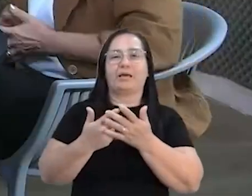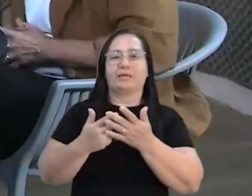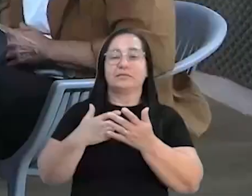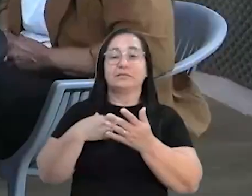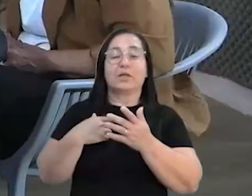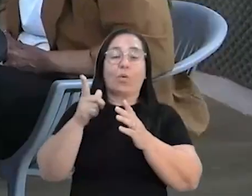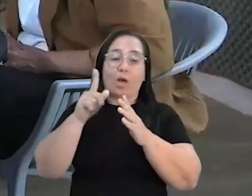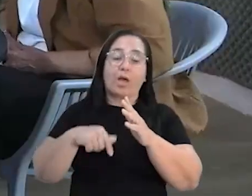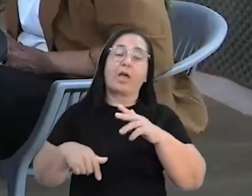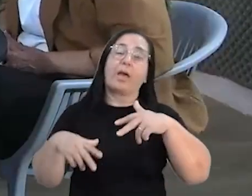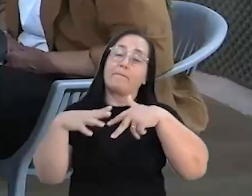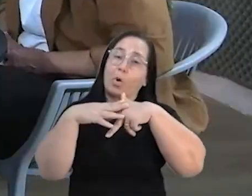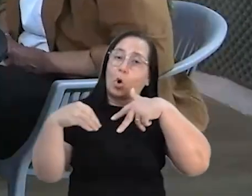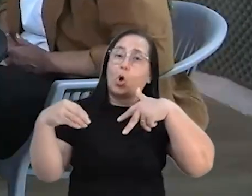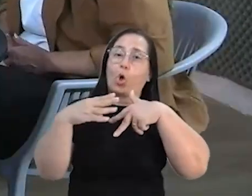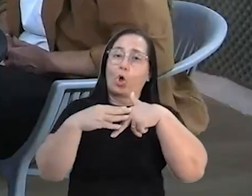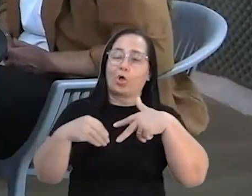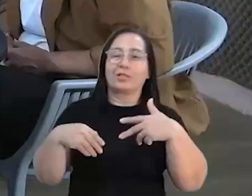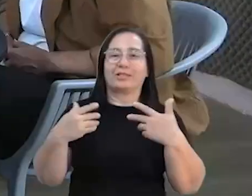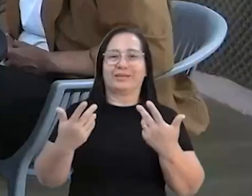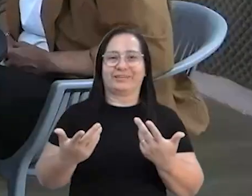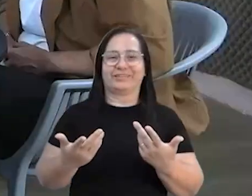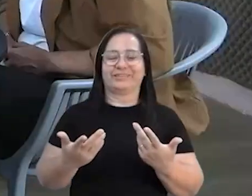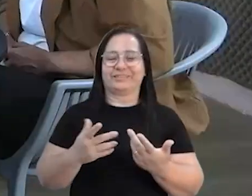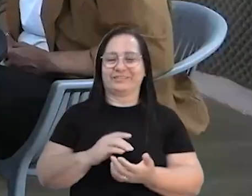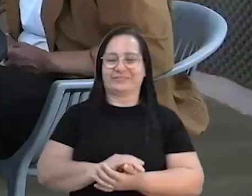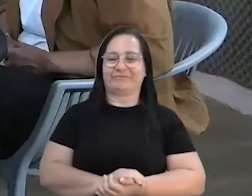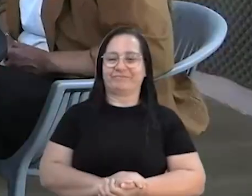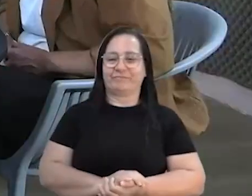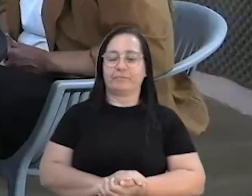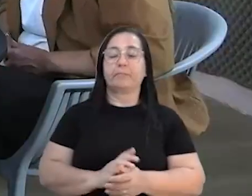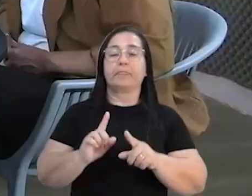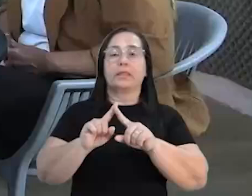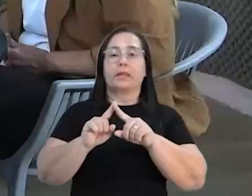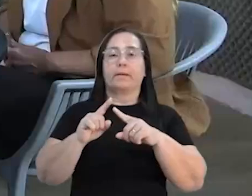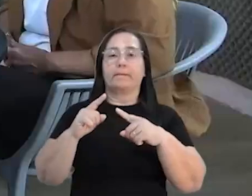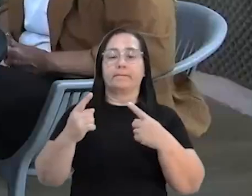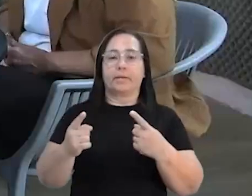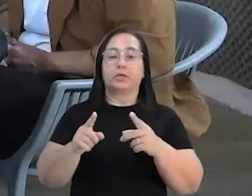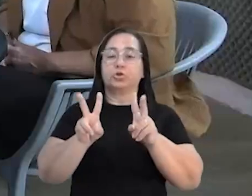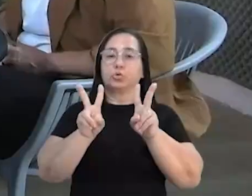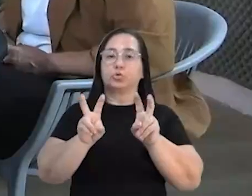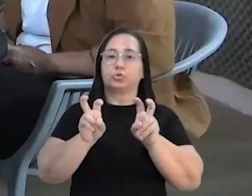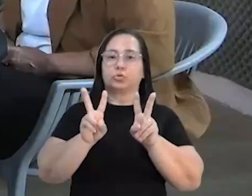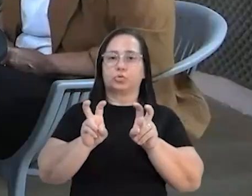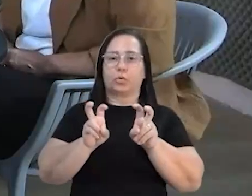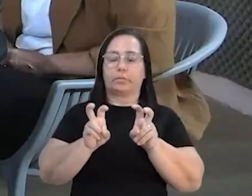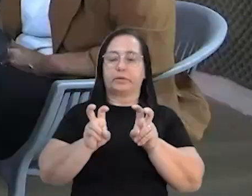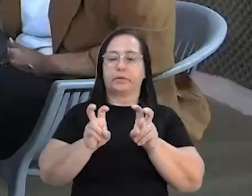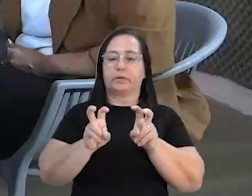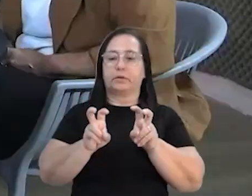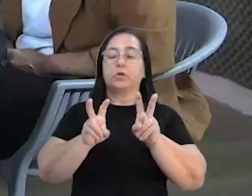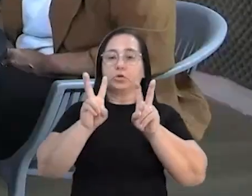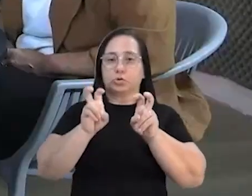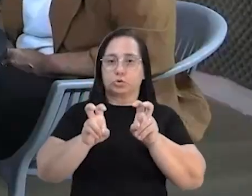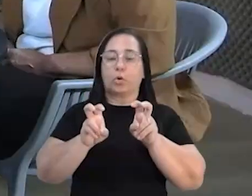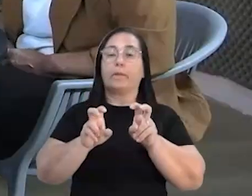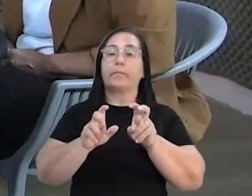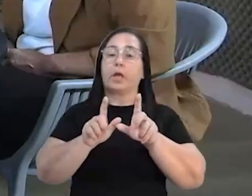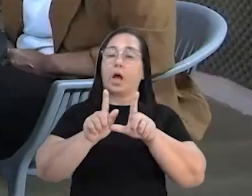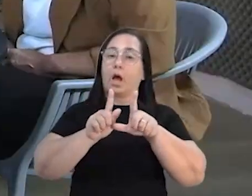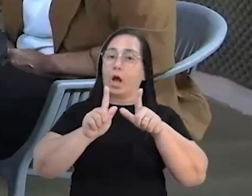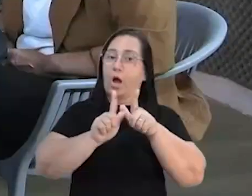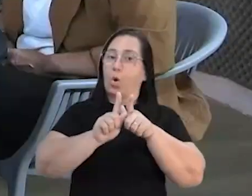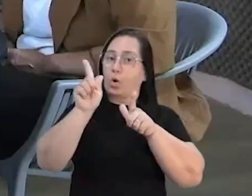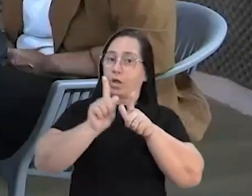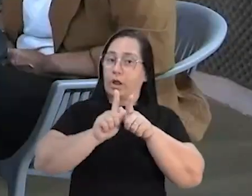pura. Tinha uns sofás assim imensos de grande que nunca caberia. Mas assim, com relação ao gráfico mesmo,